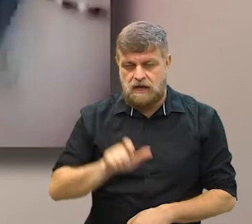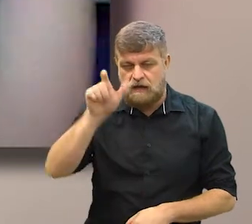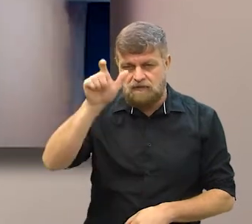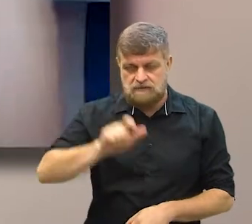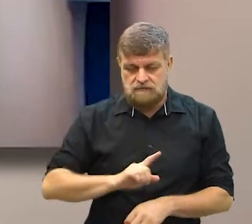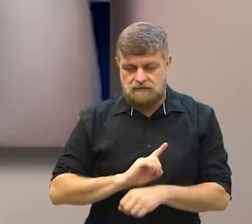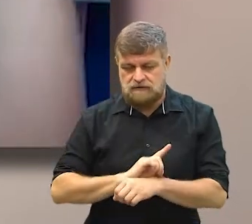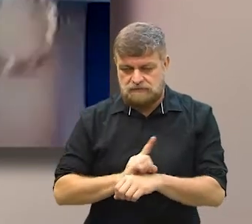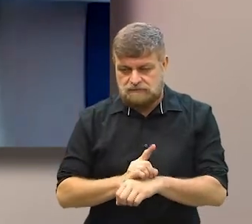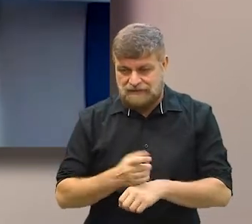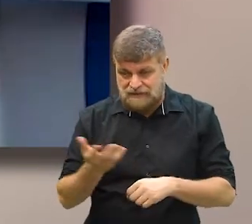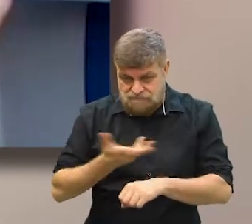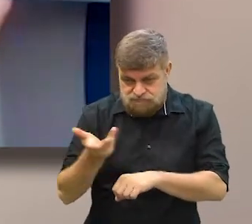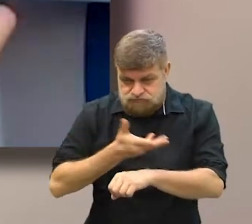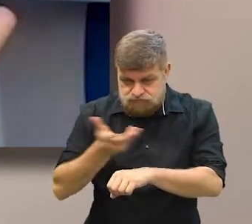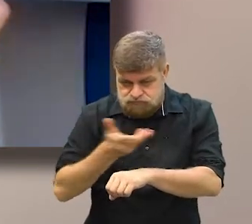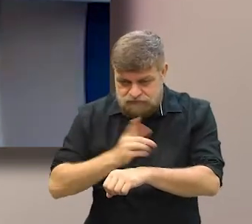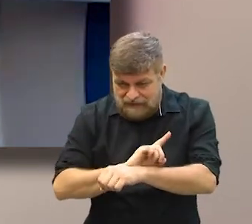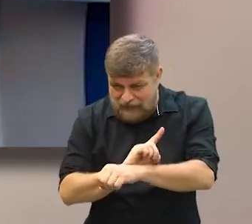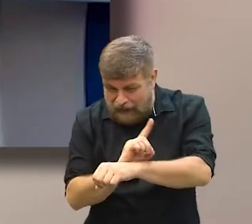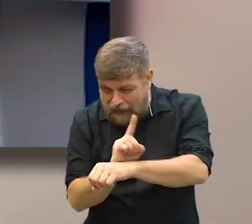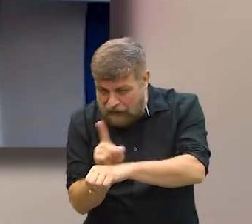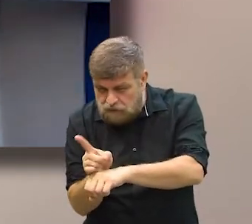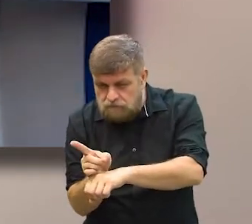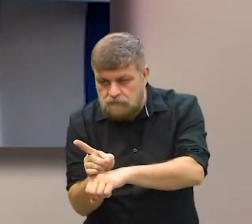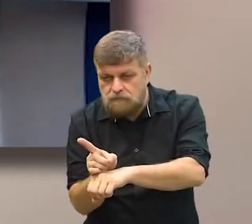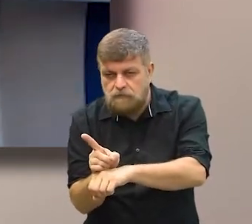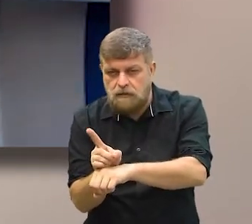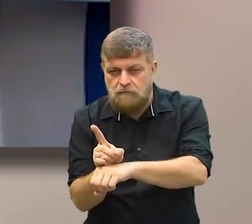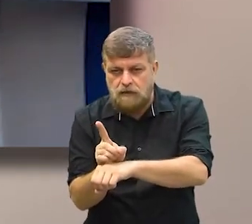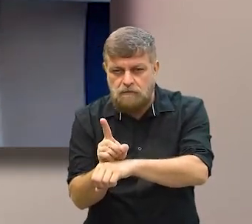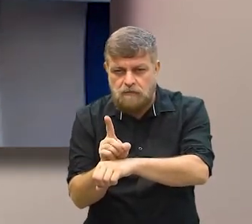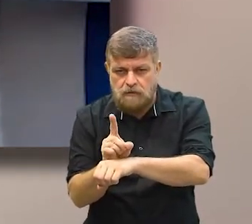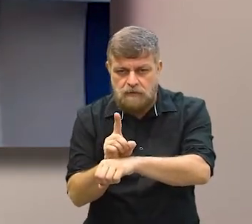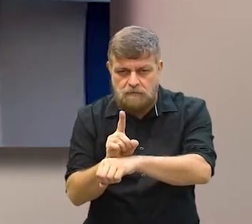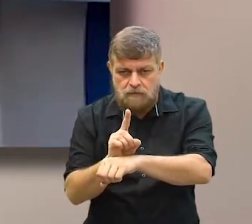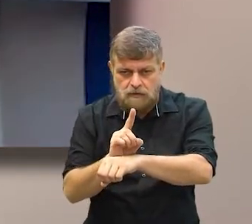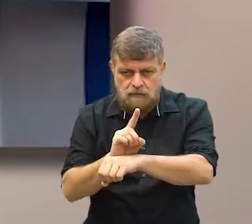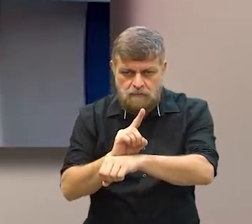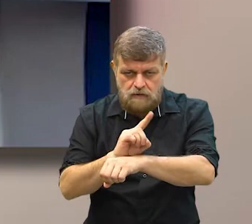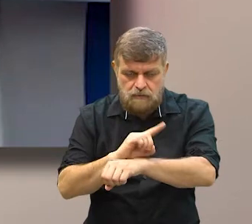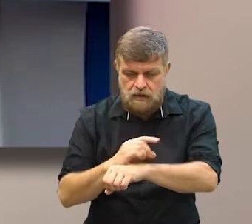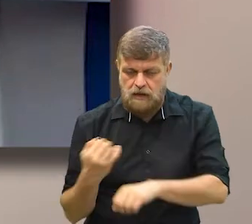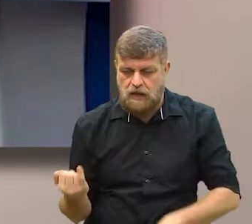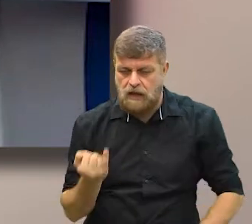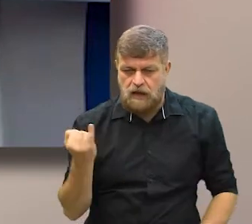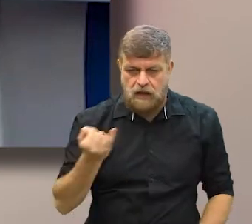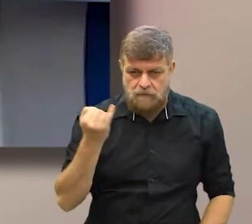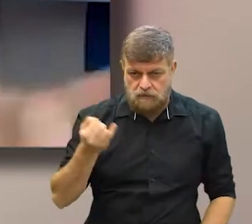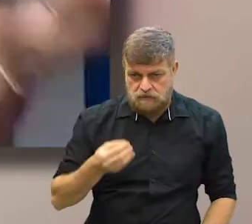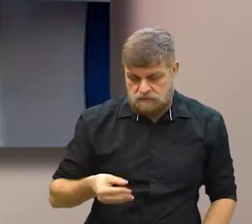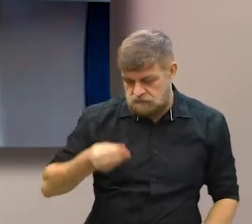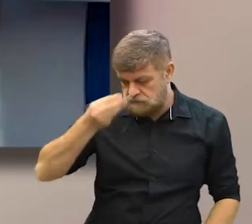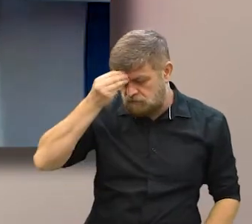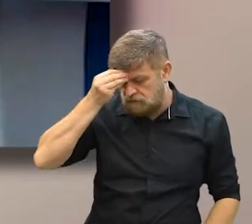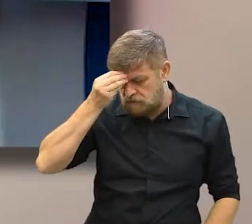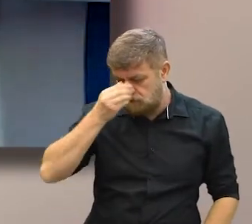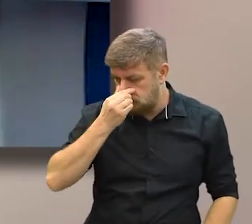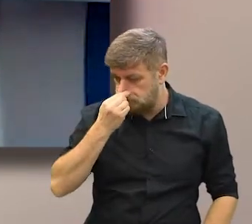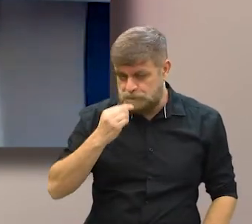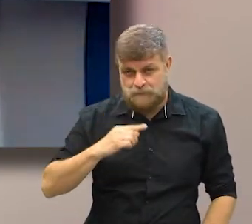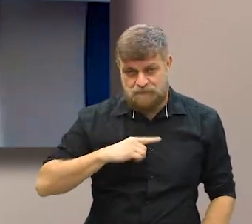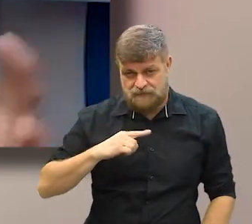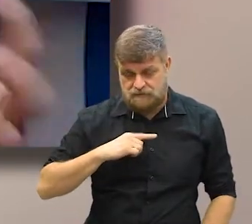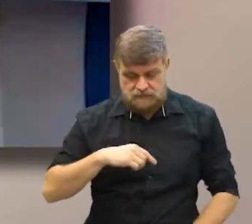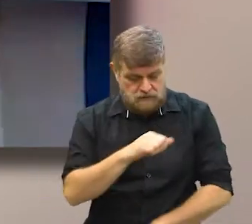tem que ir reduzindo aos poucos. Isso é algo importante ter em mente, porque eu recebo muitos